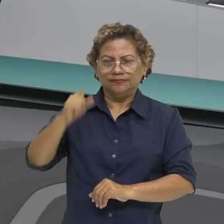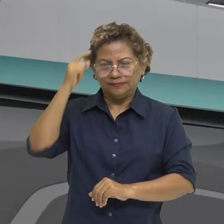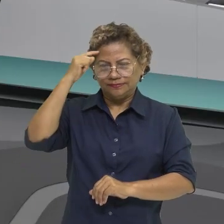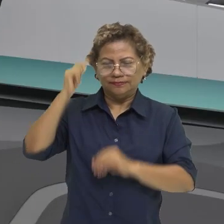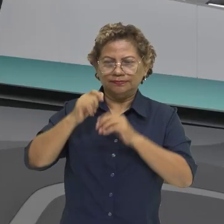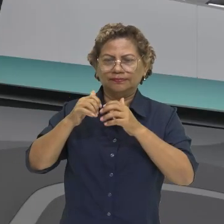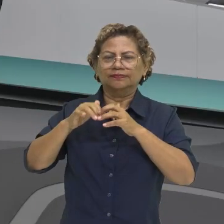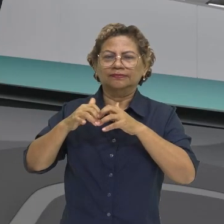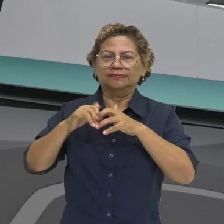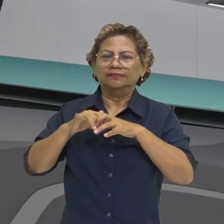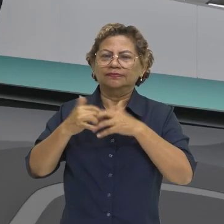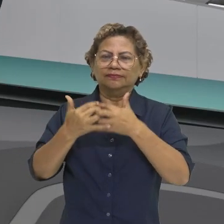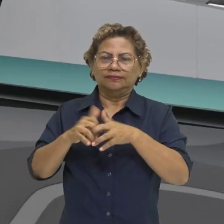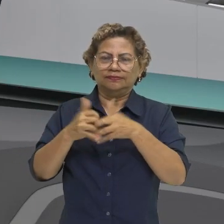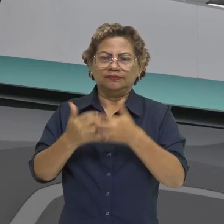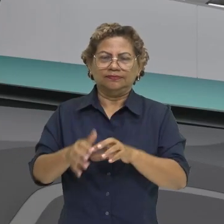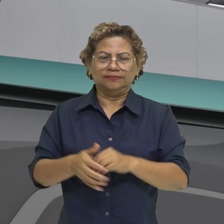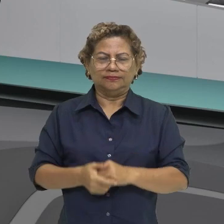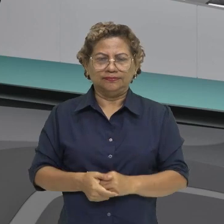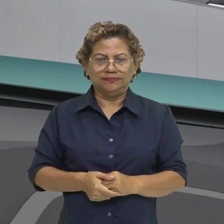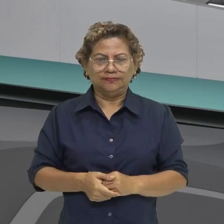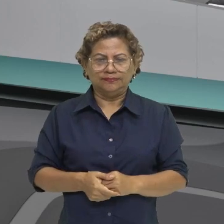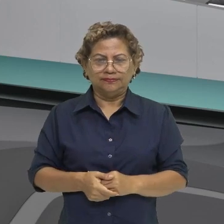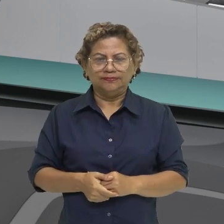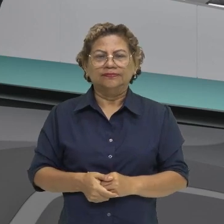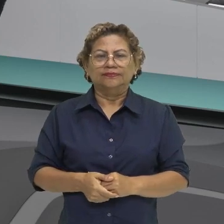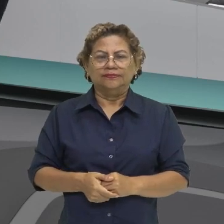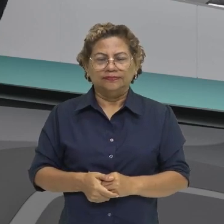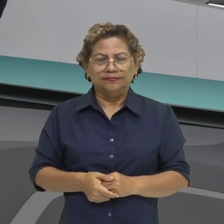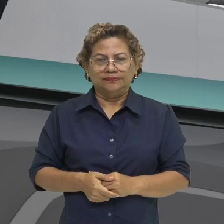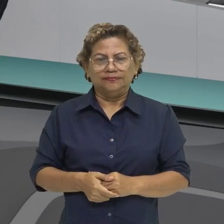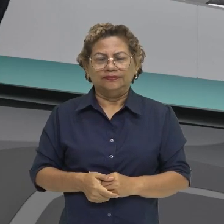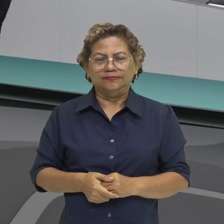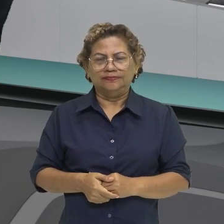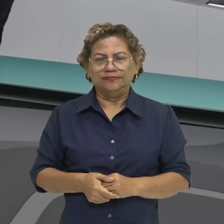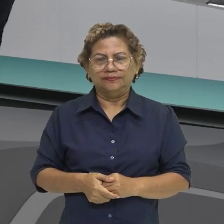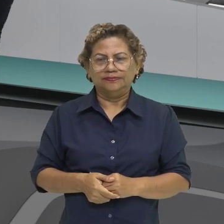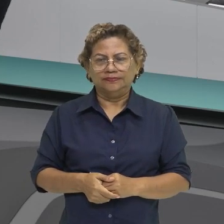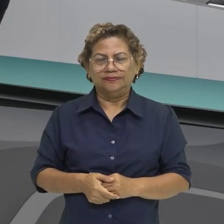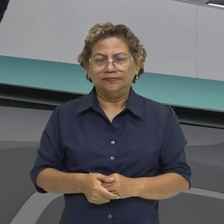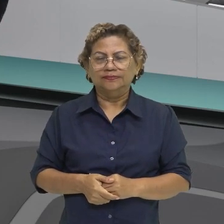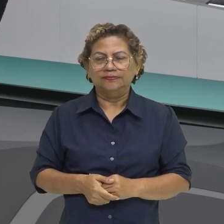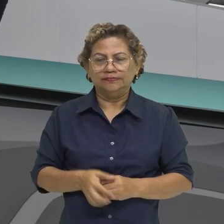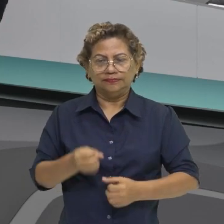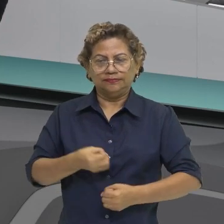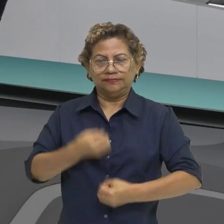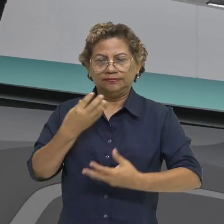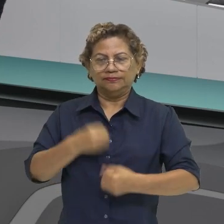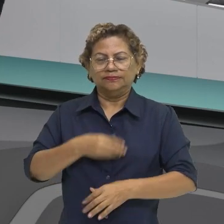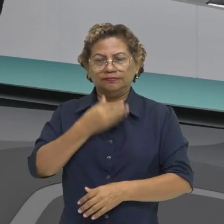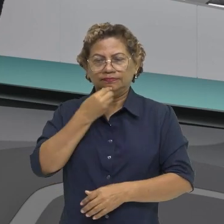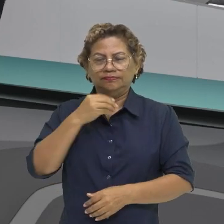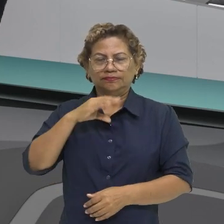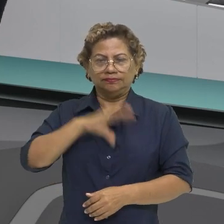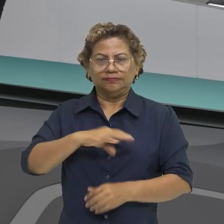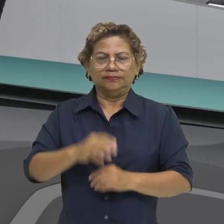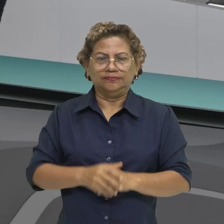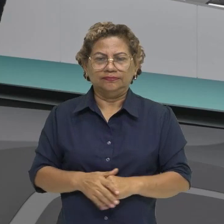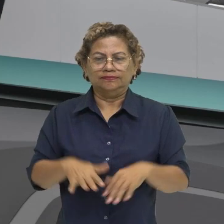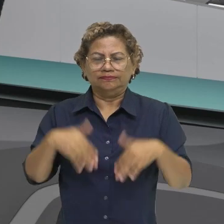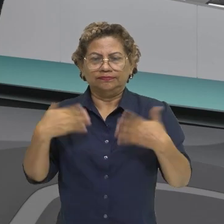função cognitiva? Vamos lá. Os Lusíadas, do grande, né, poeta português. Vamos lá. As armas e os